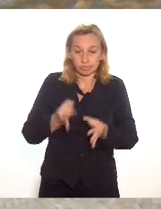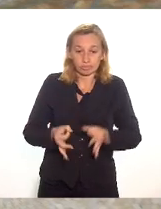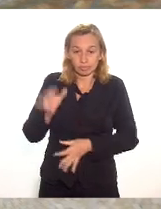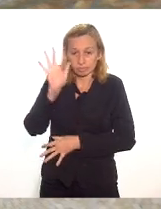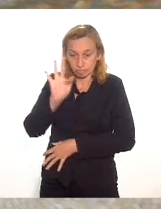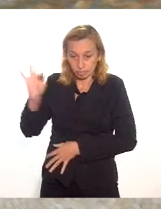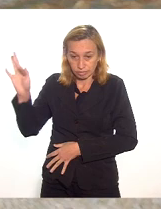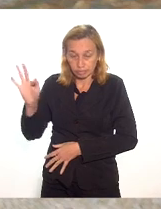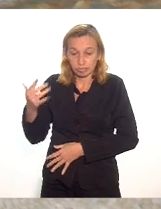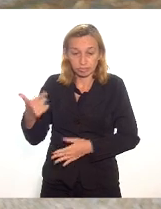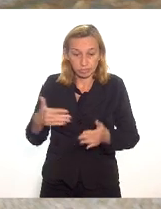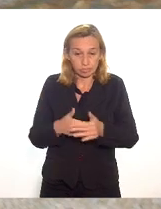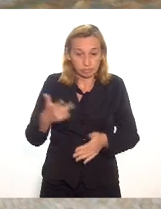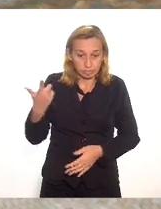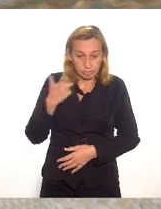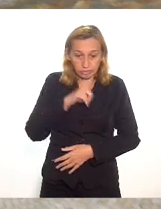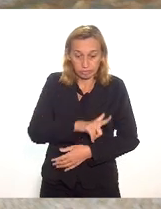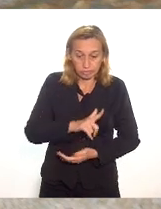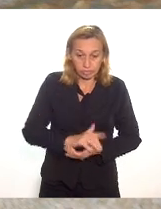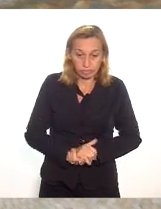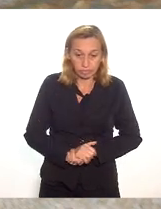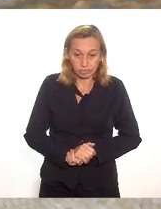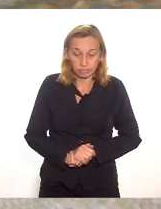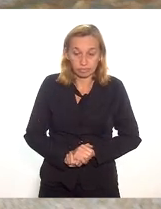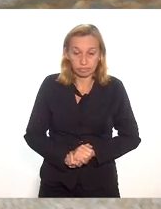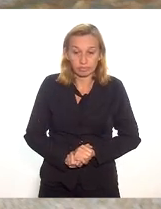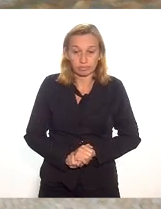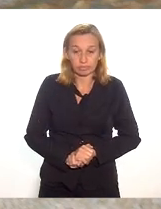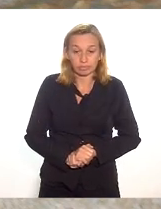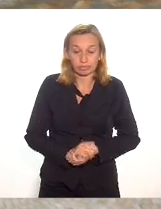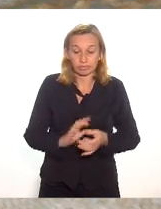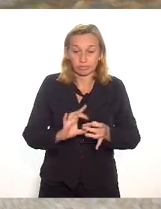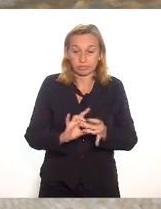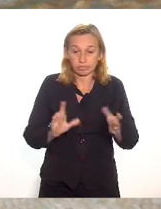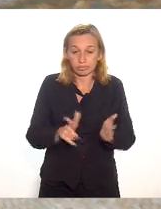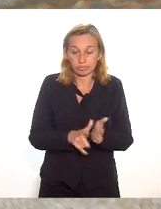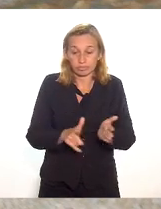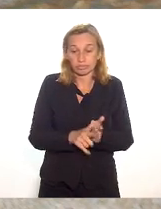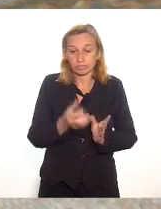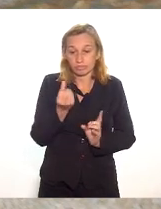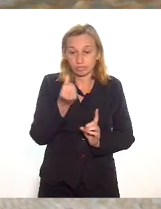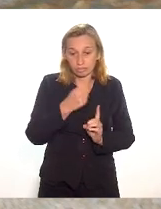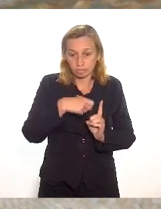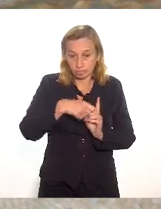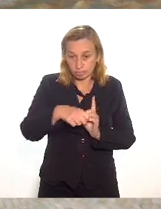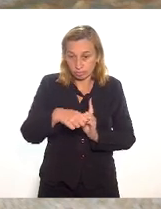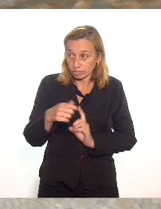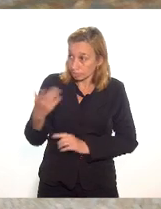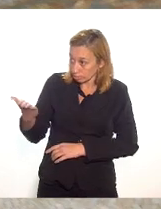até conseguir a liminar, que durou 6 meses, não é isso, senhor presidente?